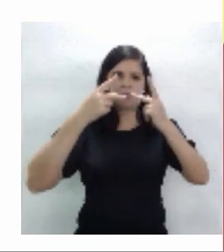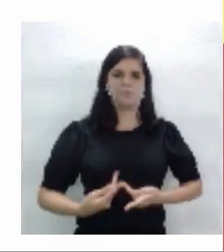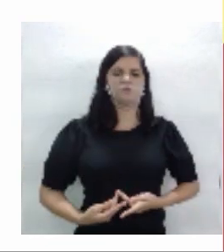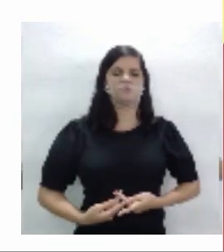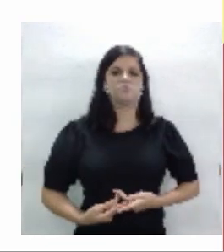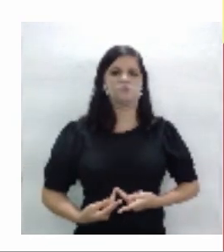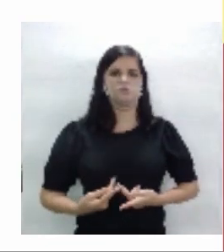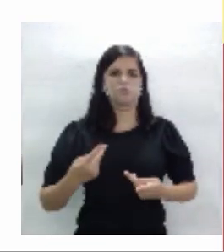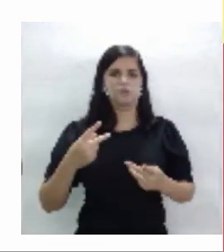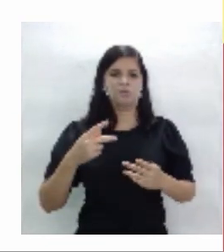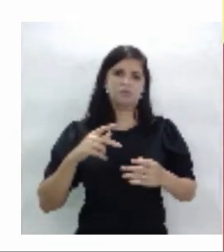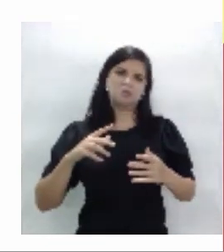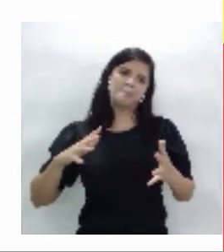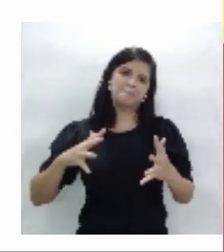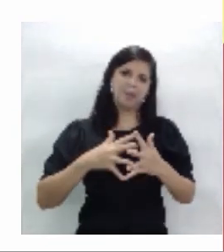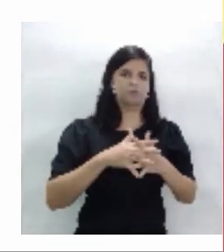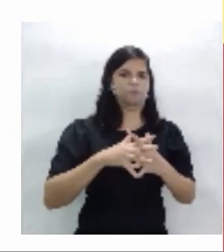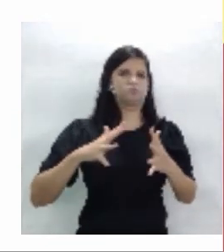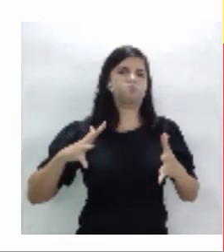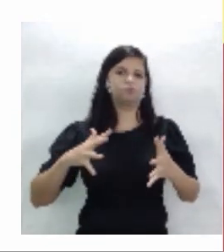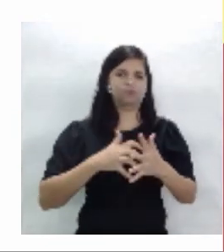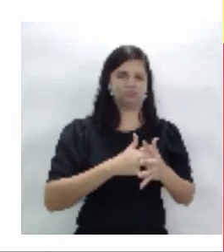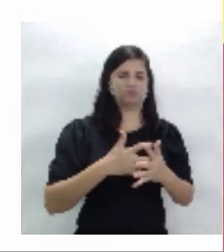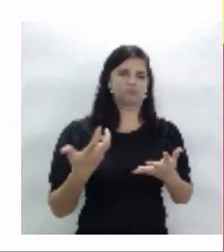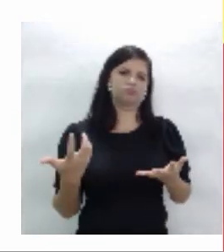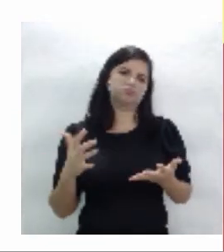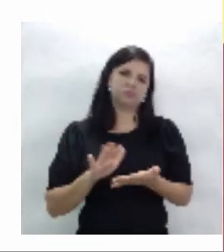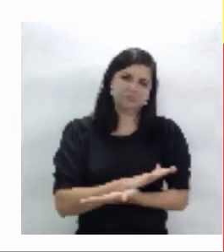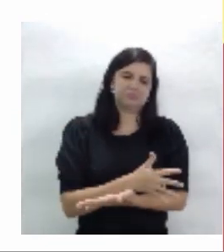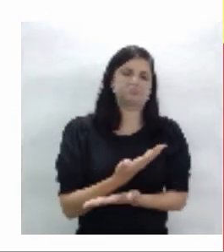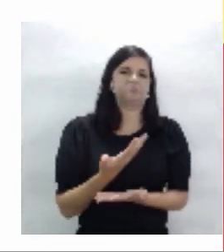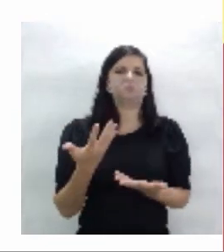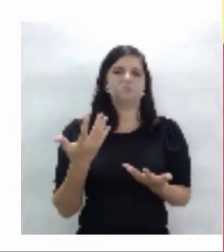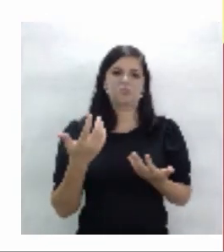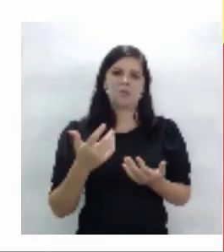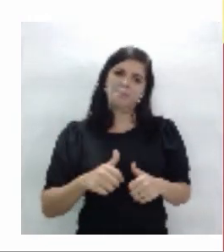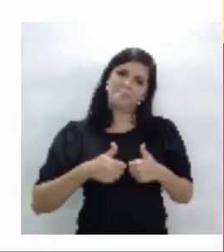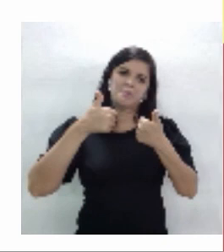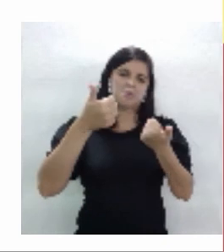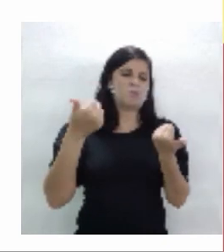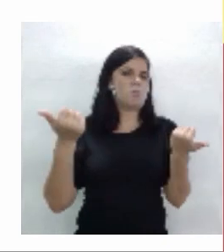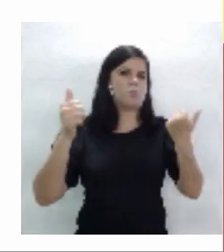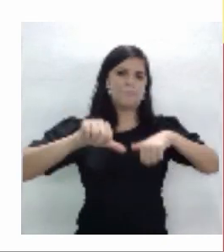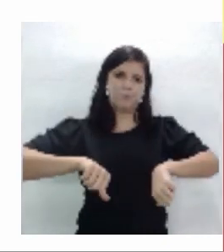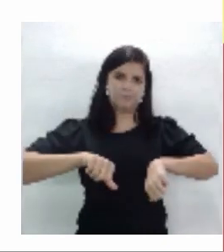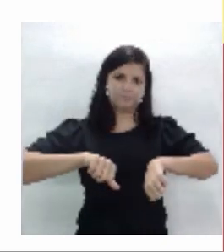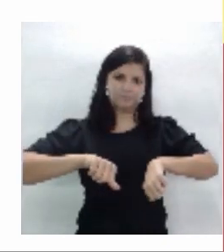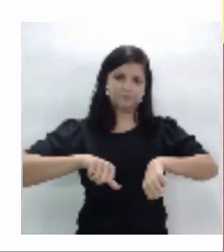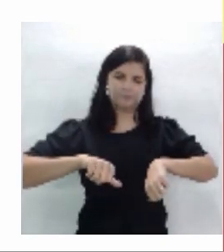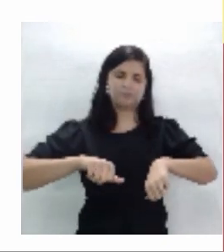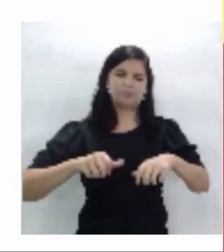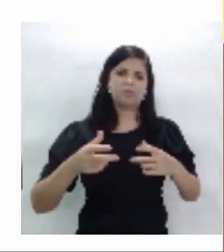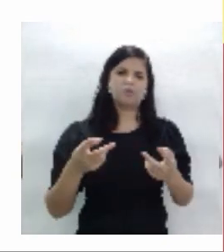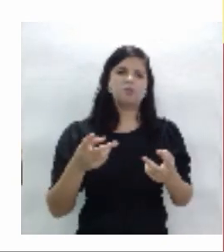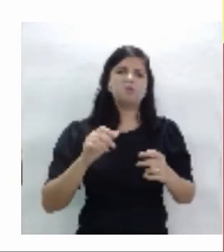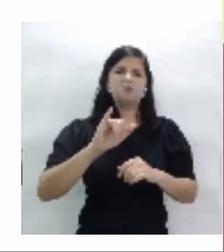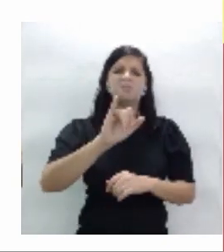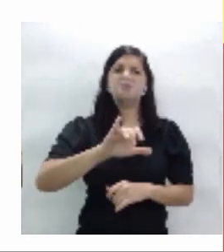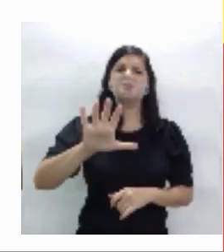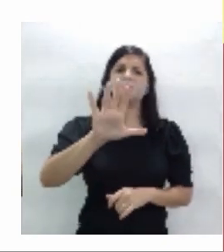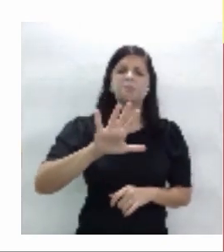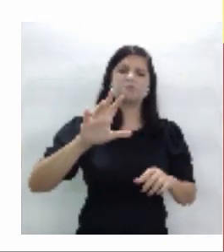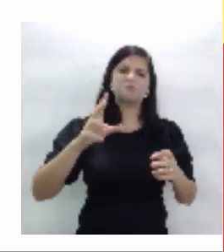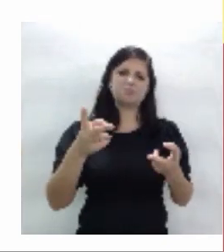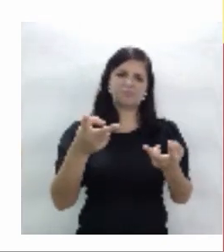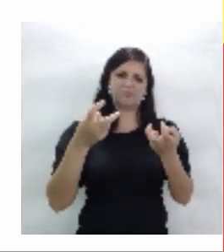atividade humana causando impacto no ambiente, o que pode ser negativo ou positivo. Vocês olhando essa imagem aí,